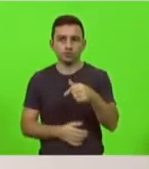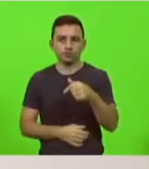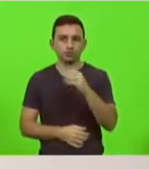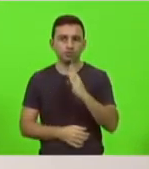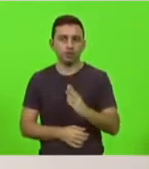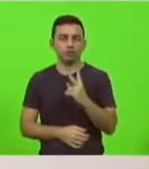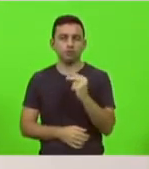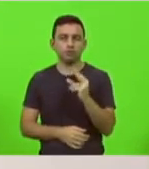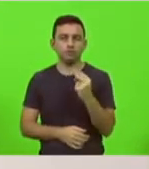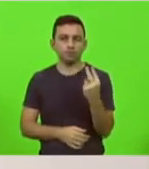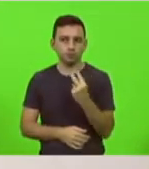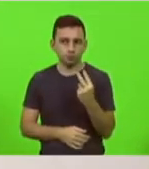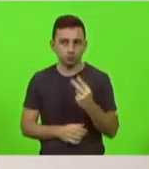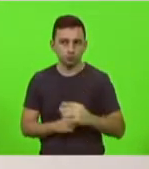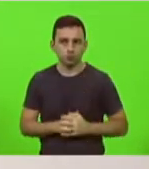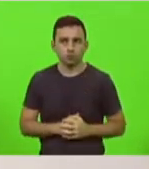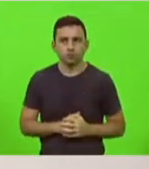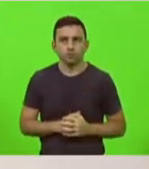1 a 7/2022.